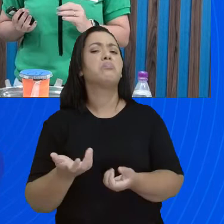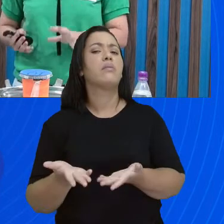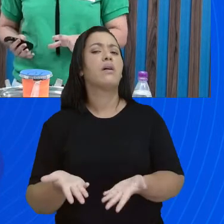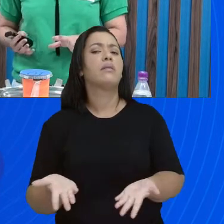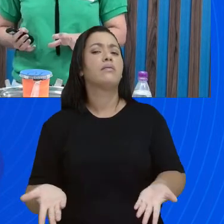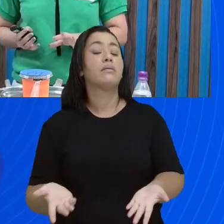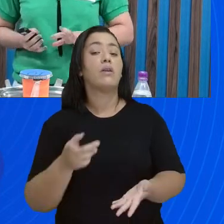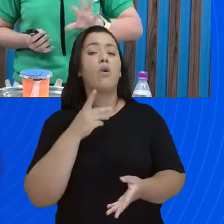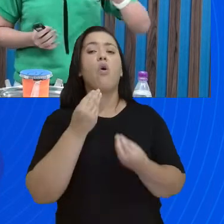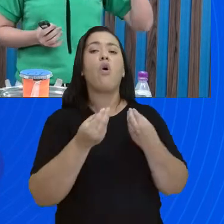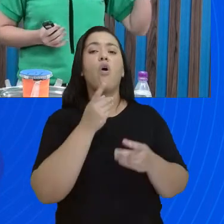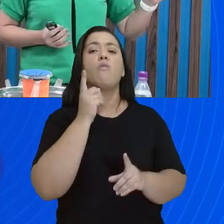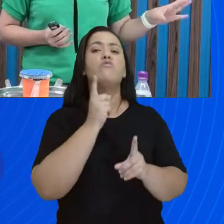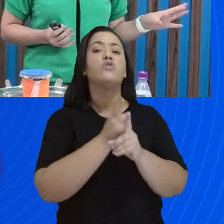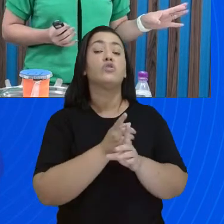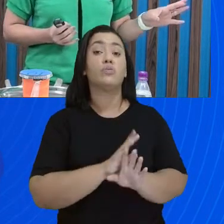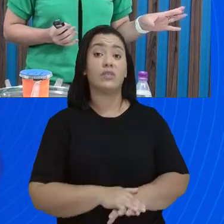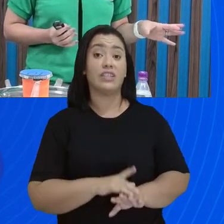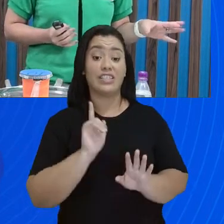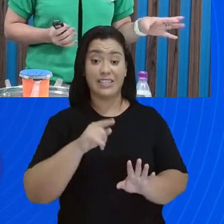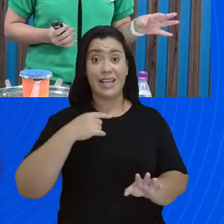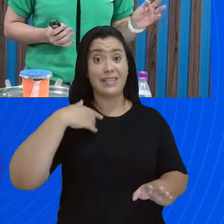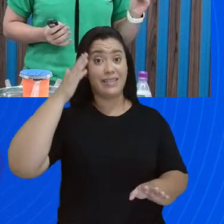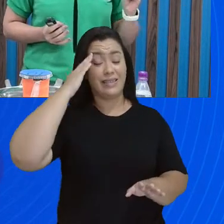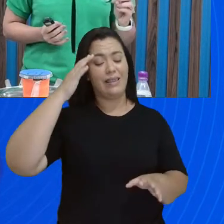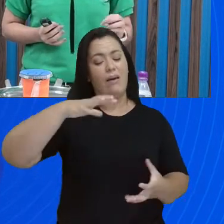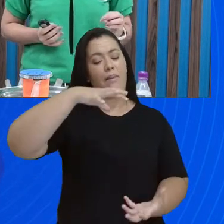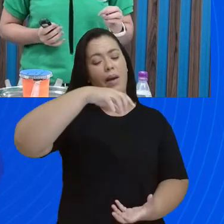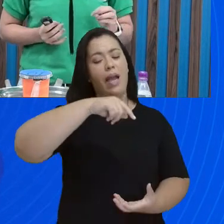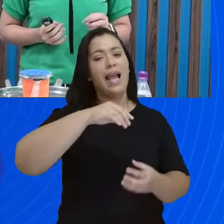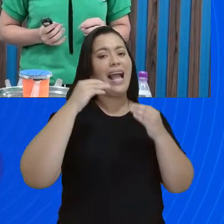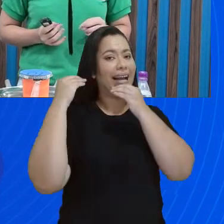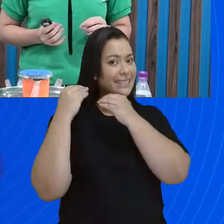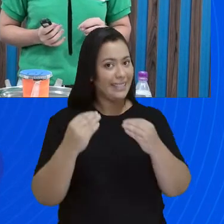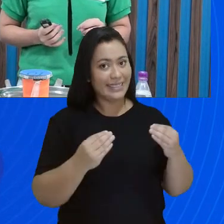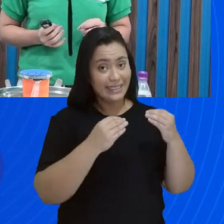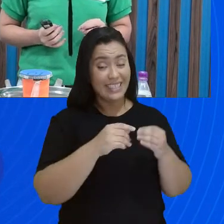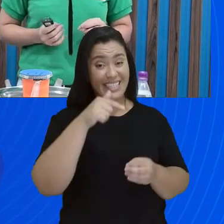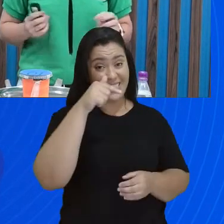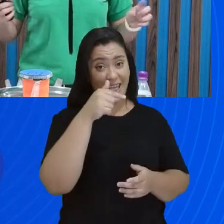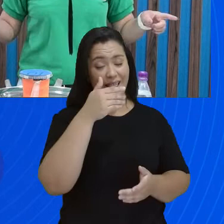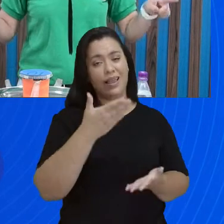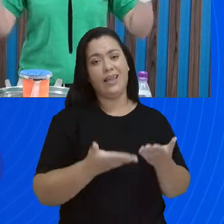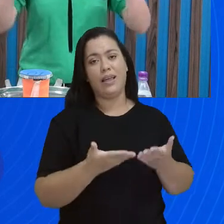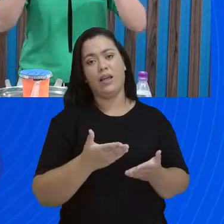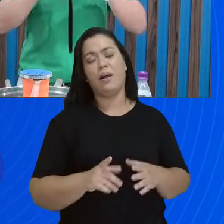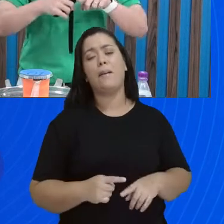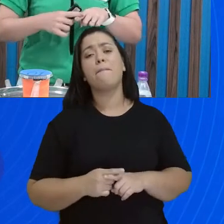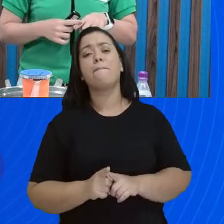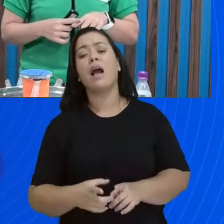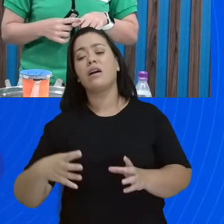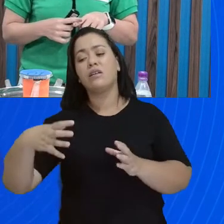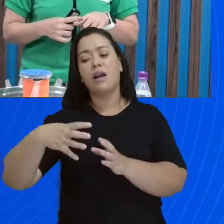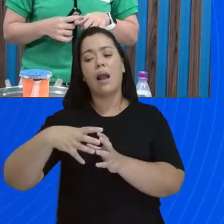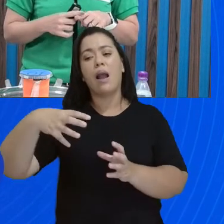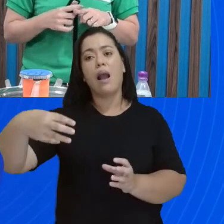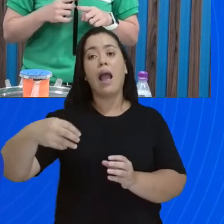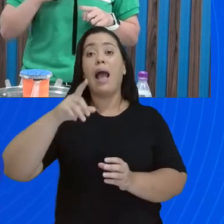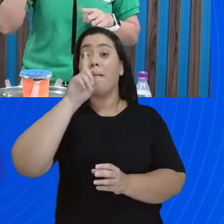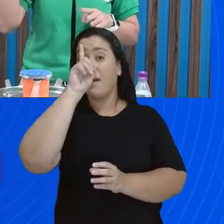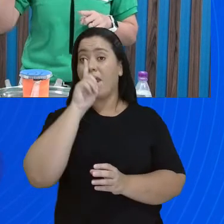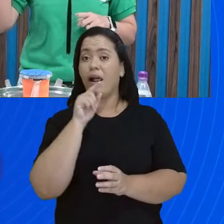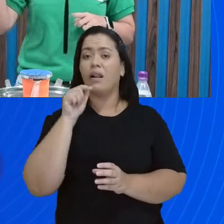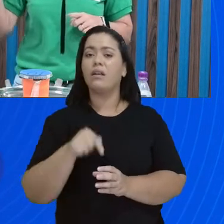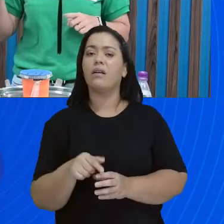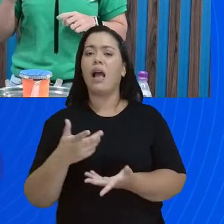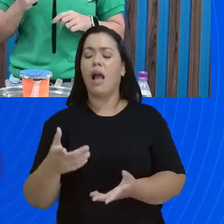descobrir a massa do melão? Eu já tenho a massa da melancia, que são 7 quilogramas. Só que o melão junto com a melancia, a